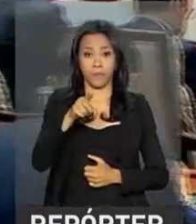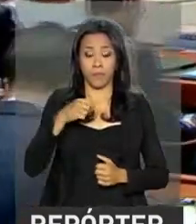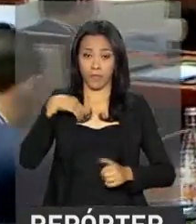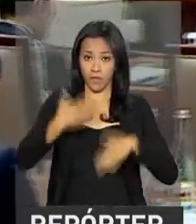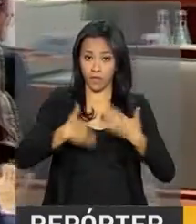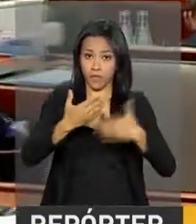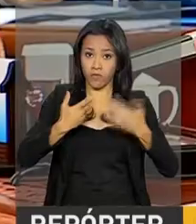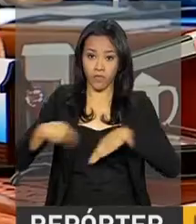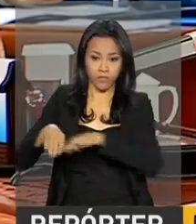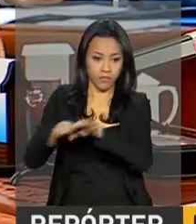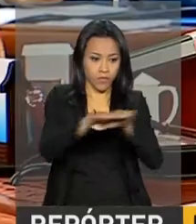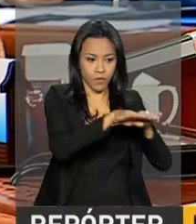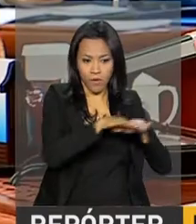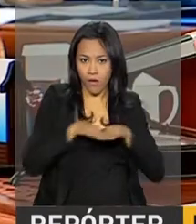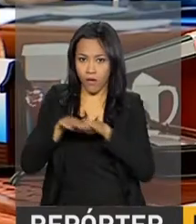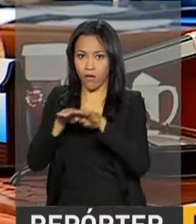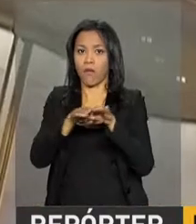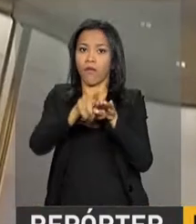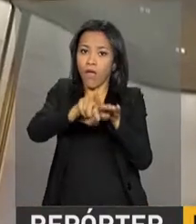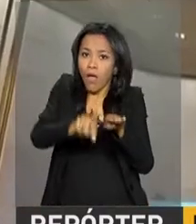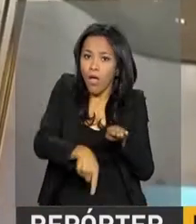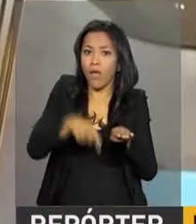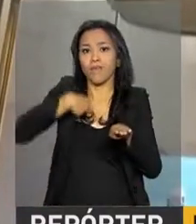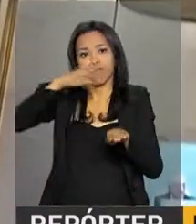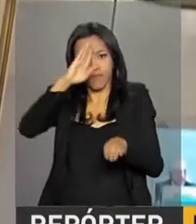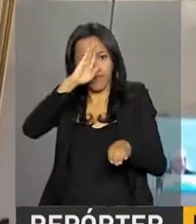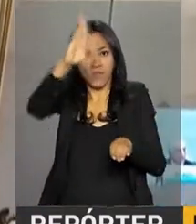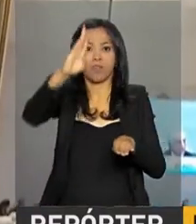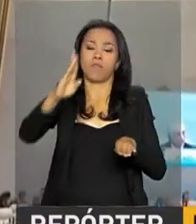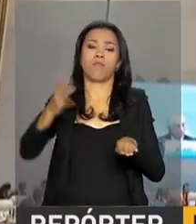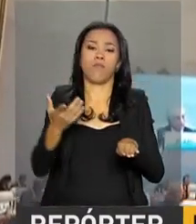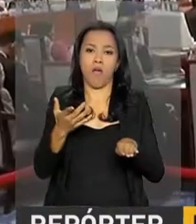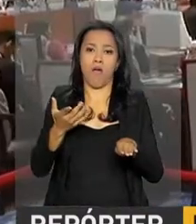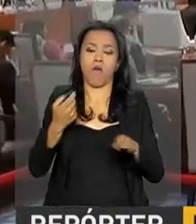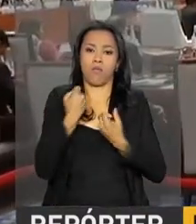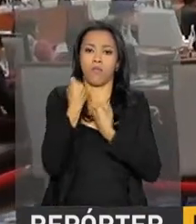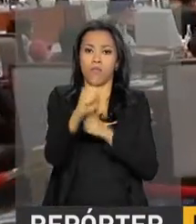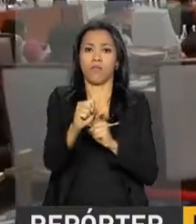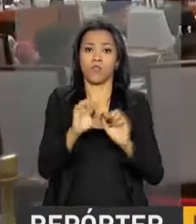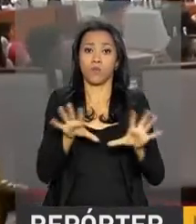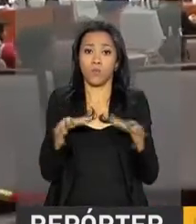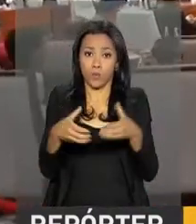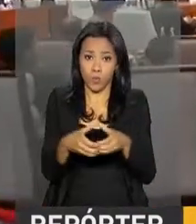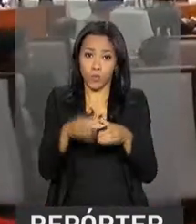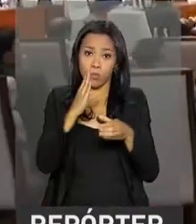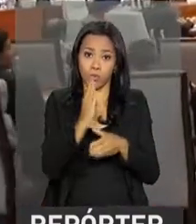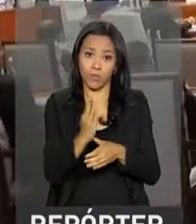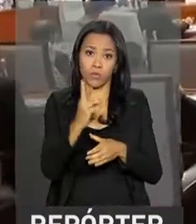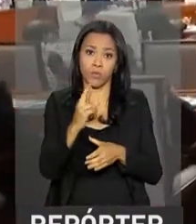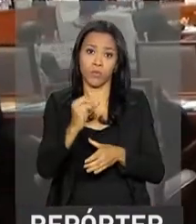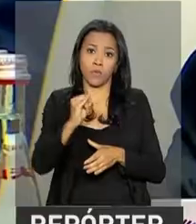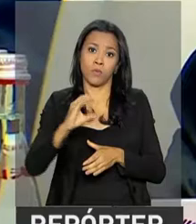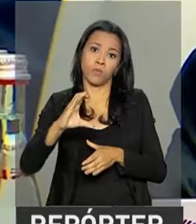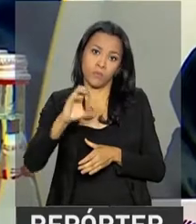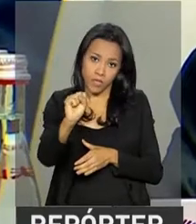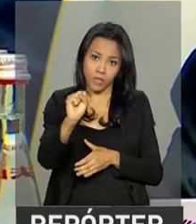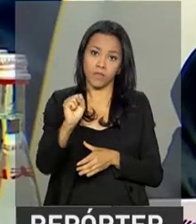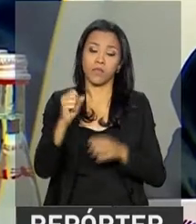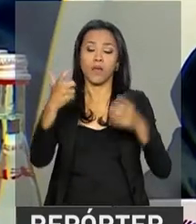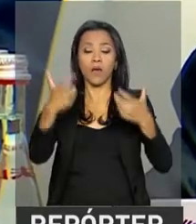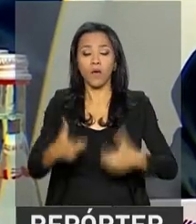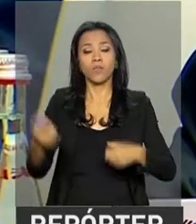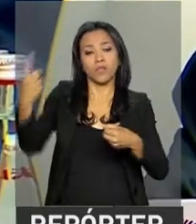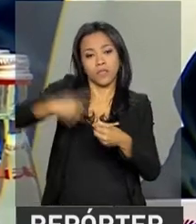Desenvolvimento comum. Esta foi uma das principais bandeiras levantadas pelo BRICS na cúpula de Xiamen, na China. O